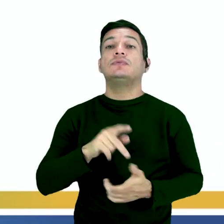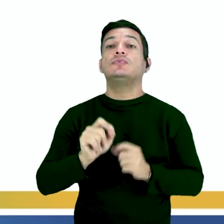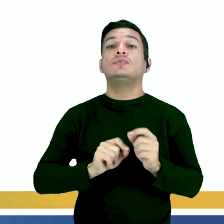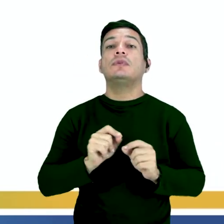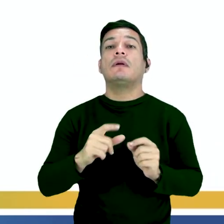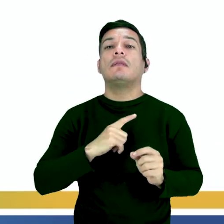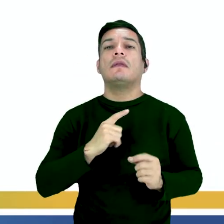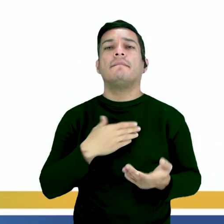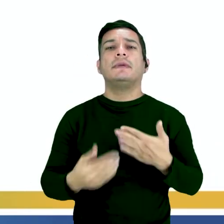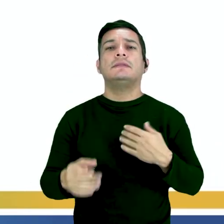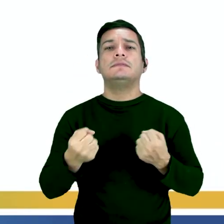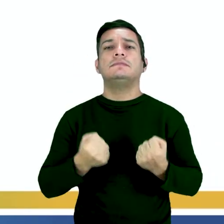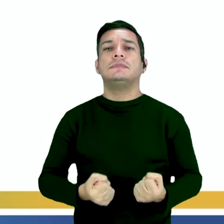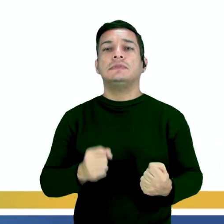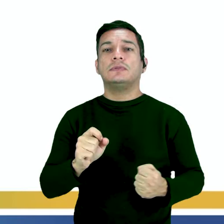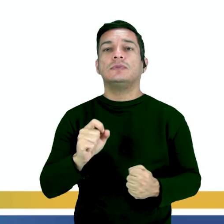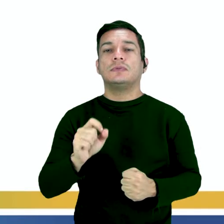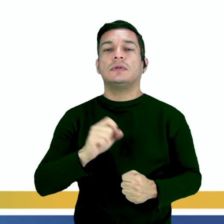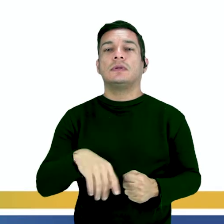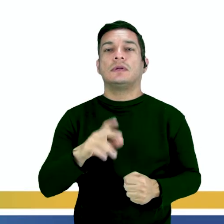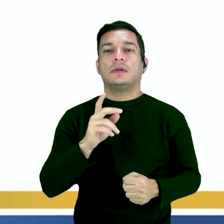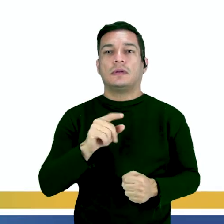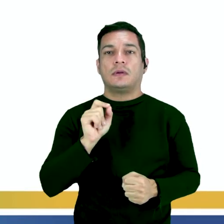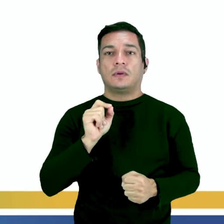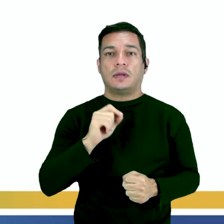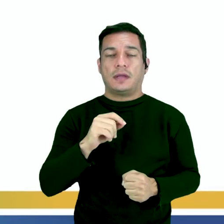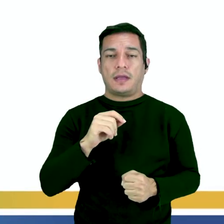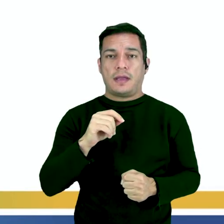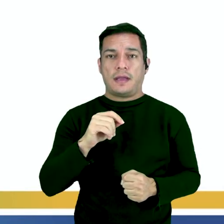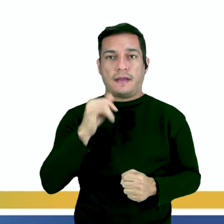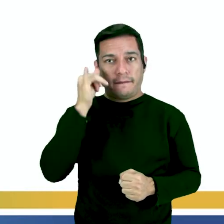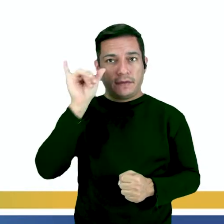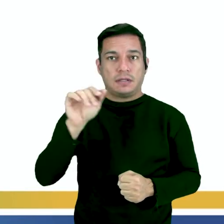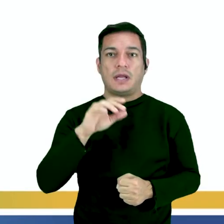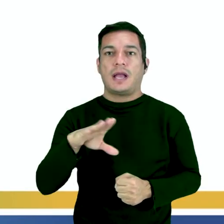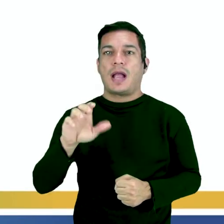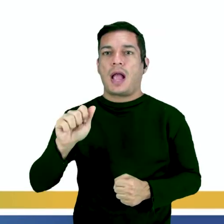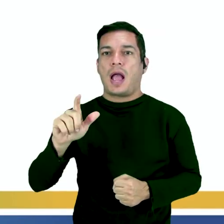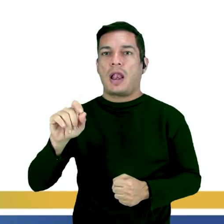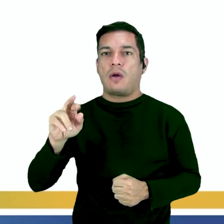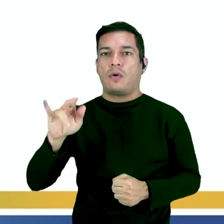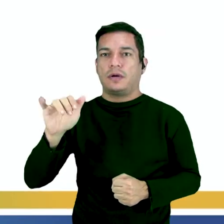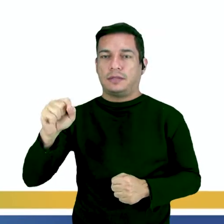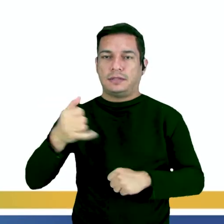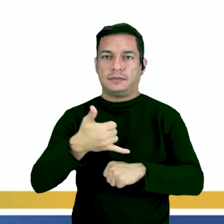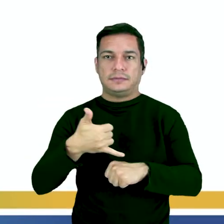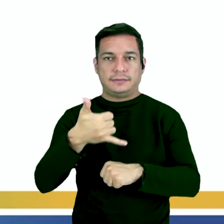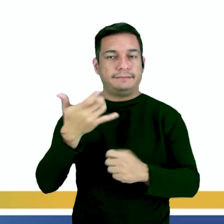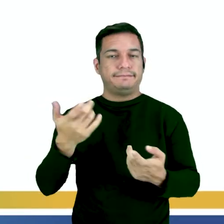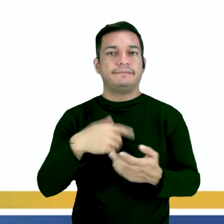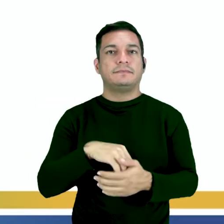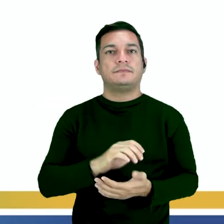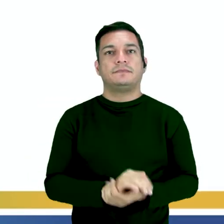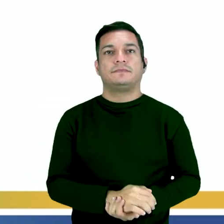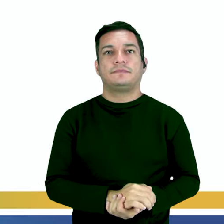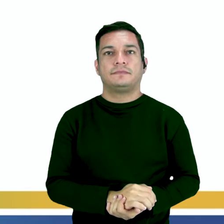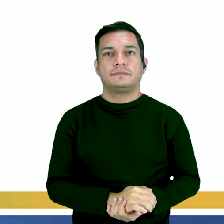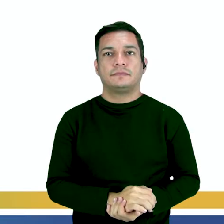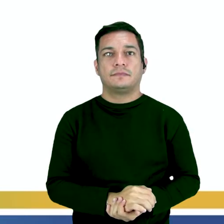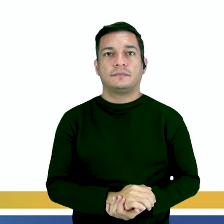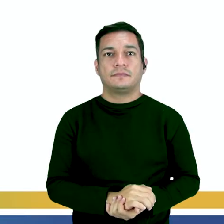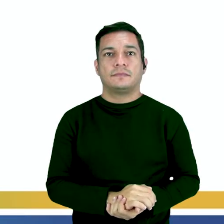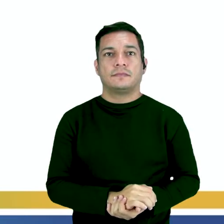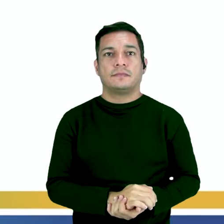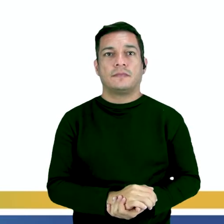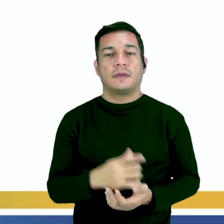leva à perda de peso é a restrição de calorias e não a de nutrientes ou alimentos específicos. Bom, aqui